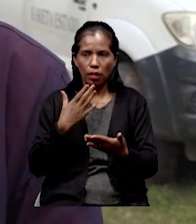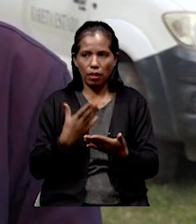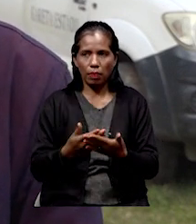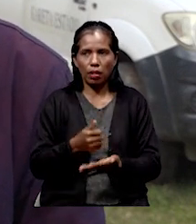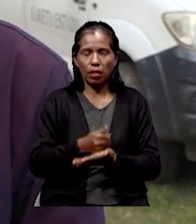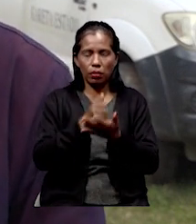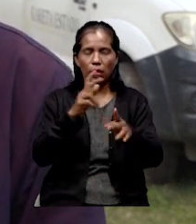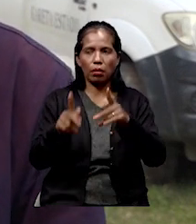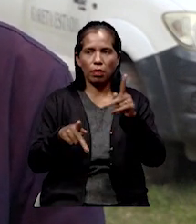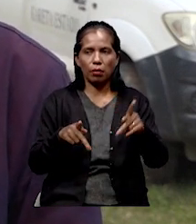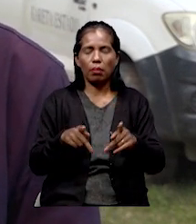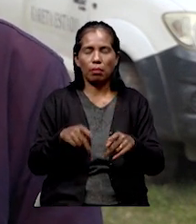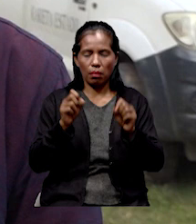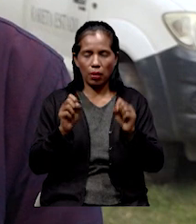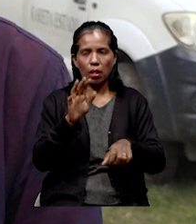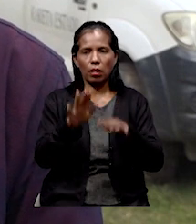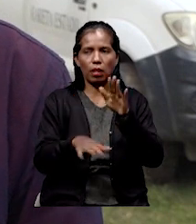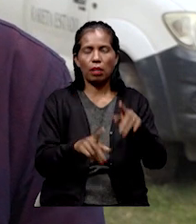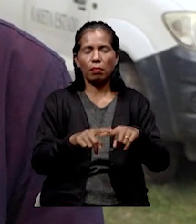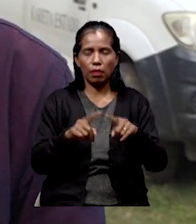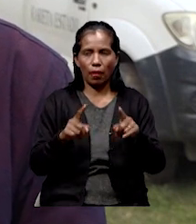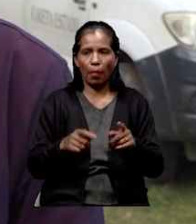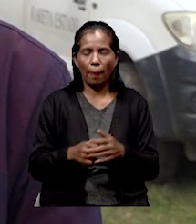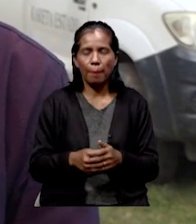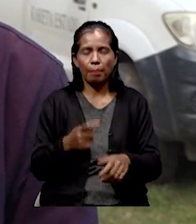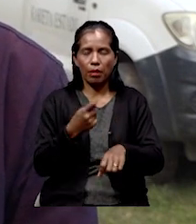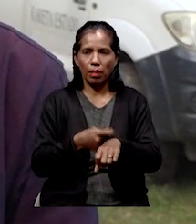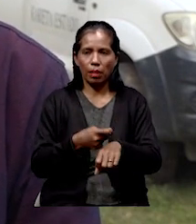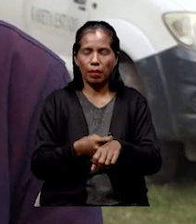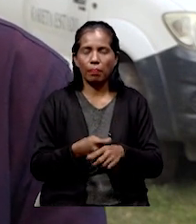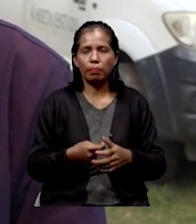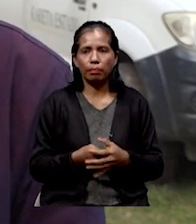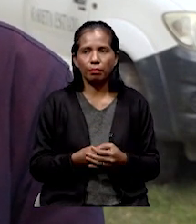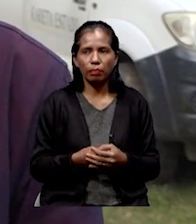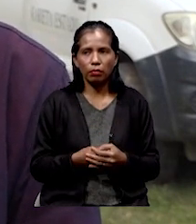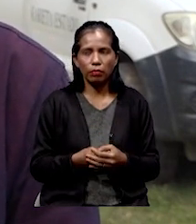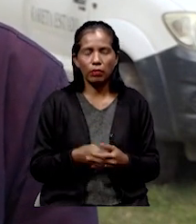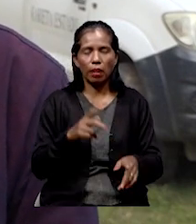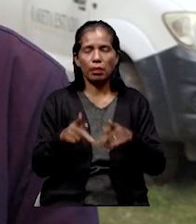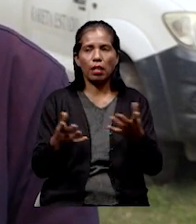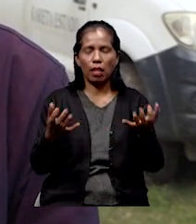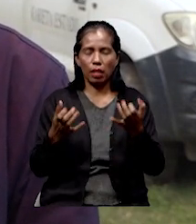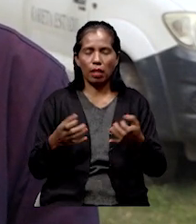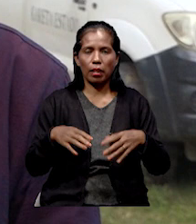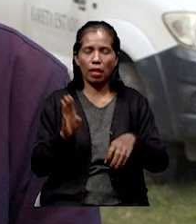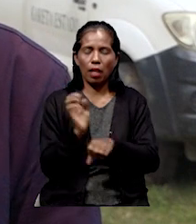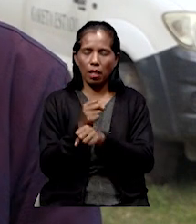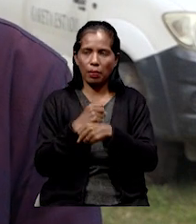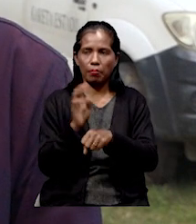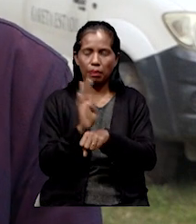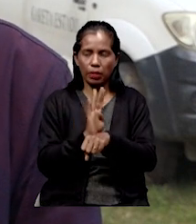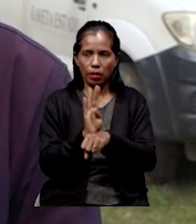ajuda comunidade sira berhalu movimentação. Movimentação, e a movimentação, né? E a comunidade se trabalha no carro fila Lima, e ao mesmo